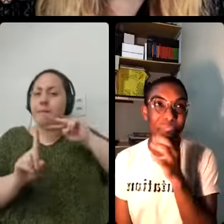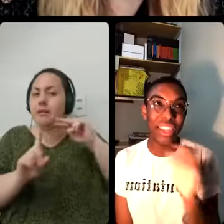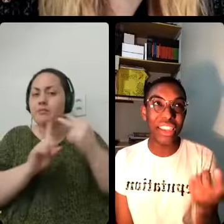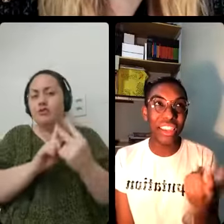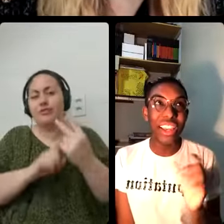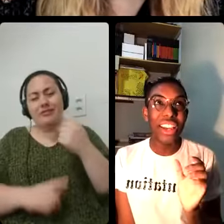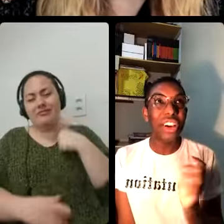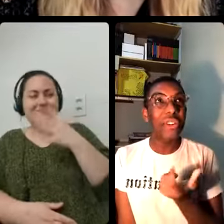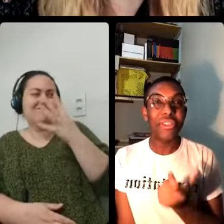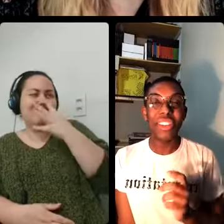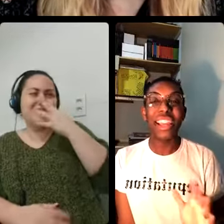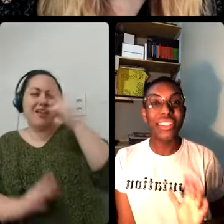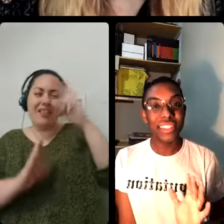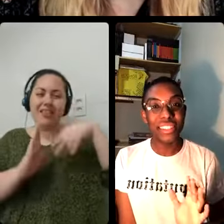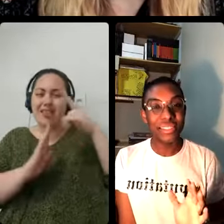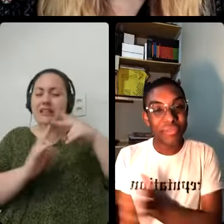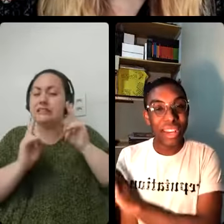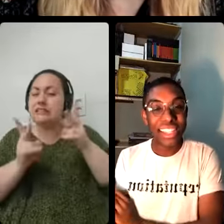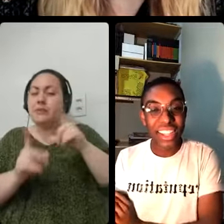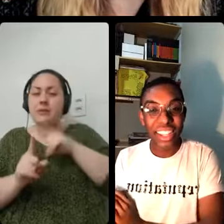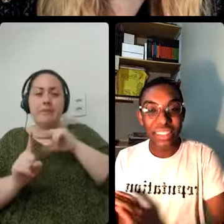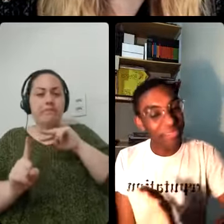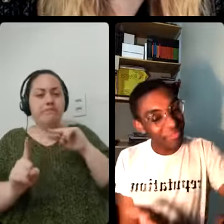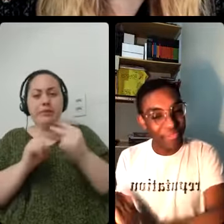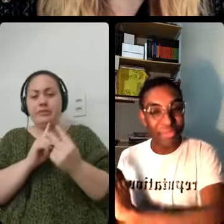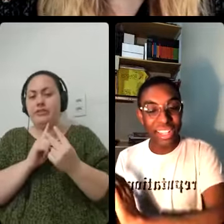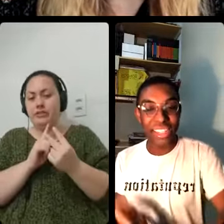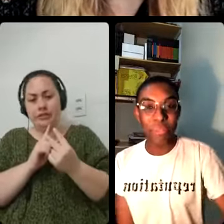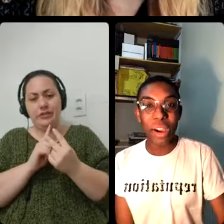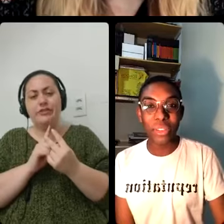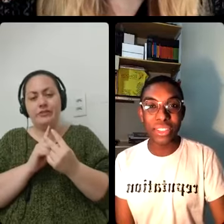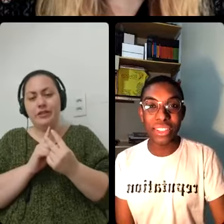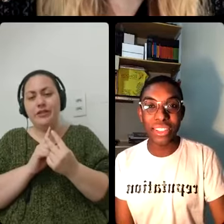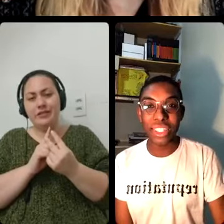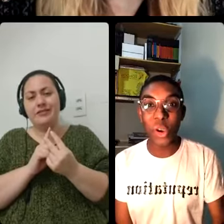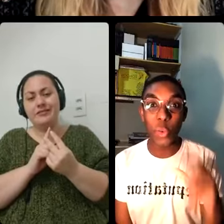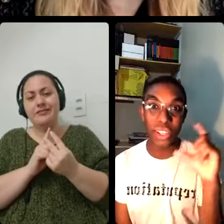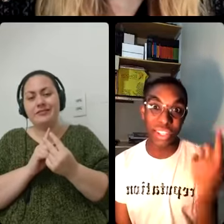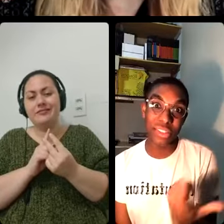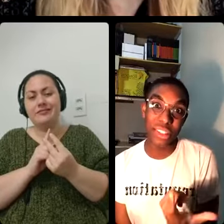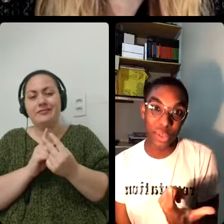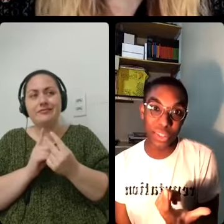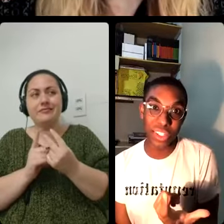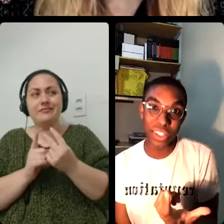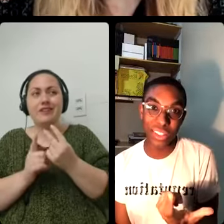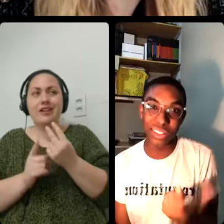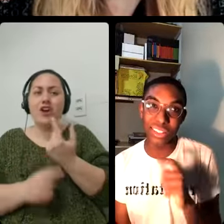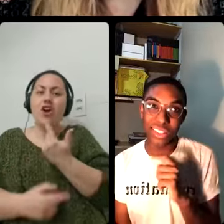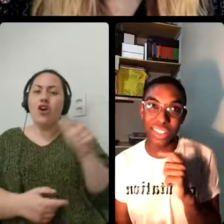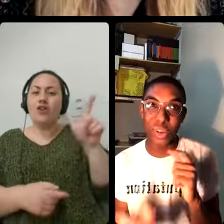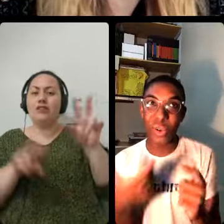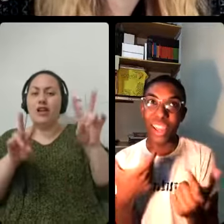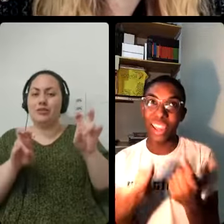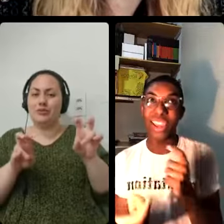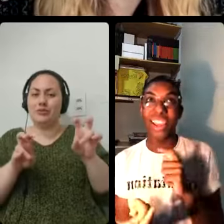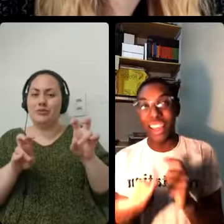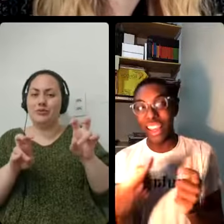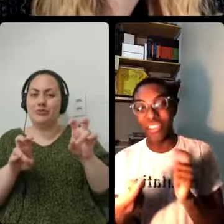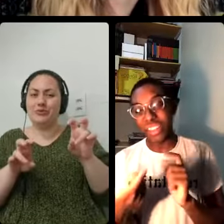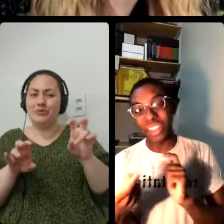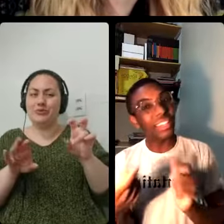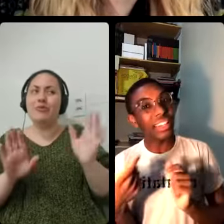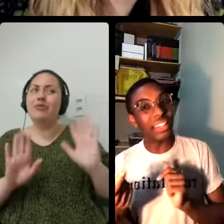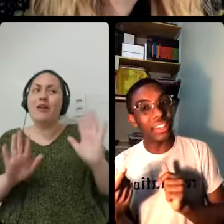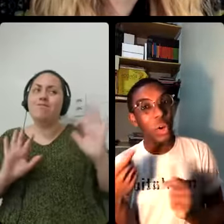ler sempre tem um viés para essa pauta, assim. E com essa visão que não é